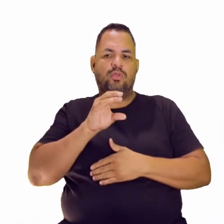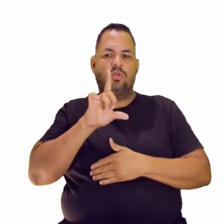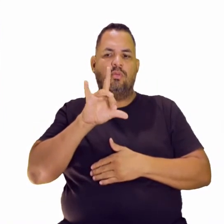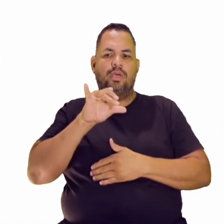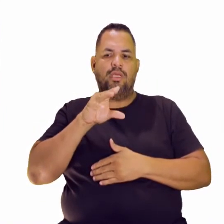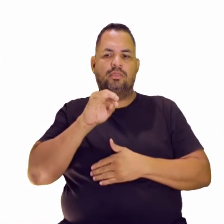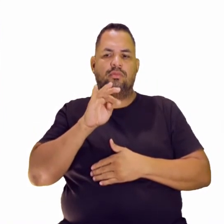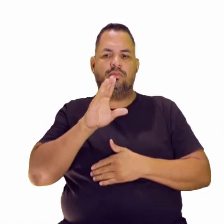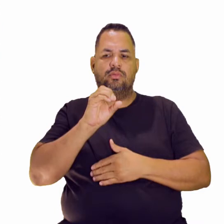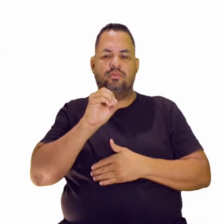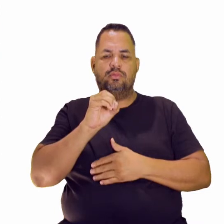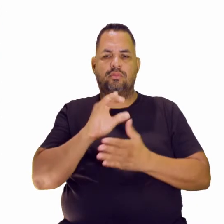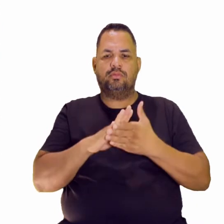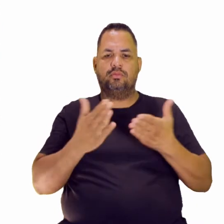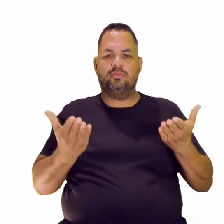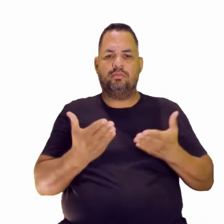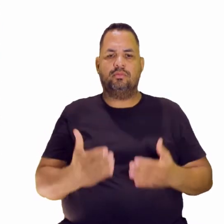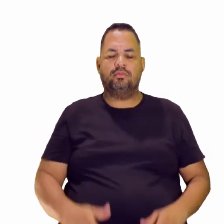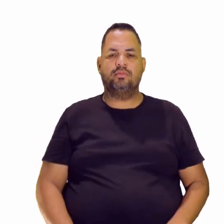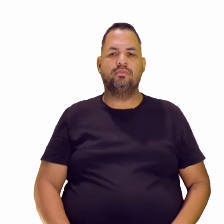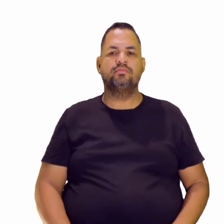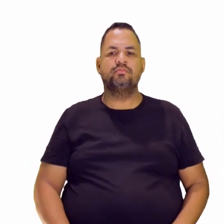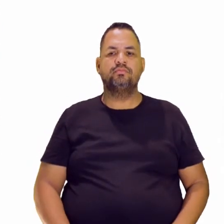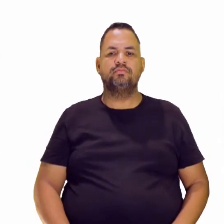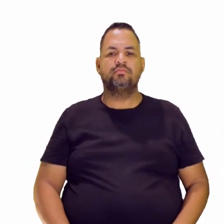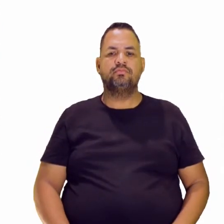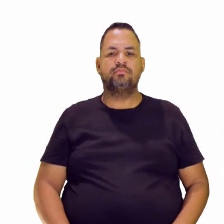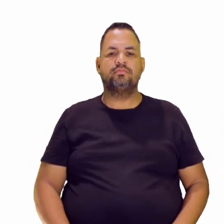a Anitta. Então, nós estamos vendo aí